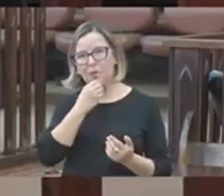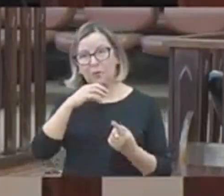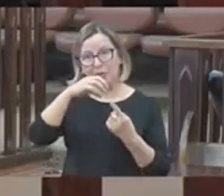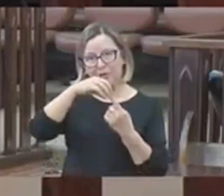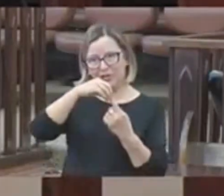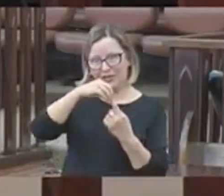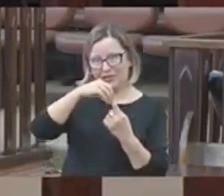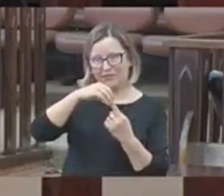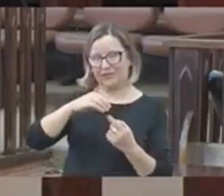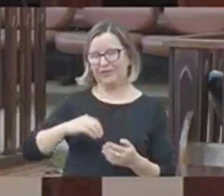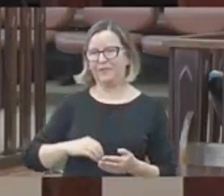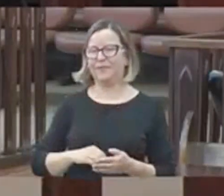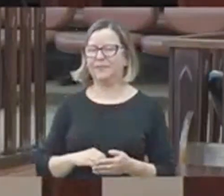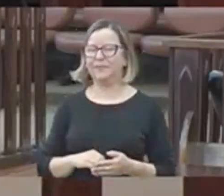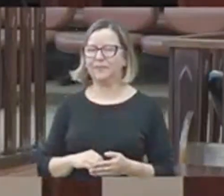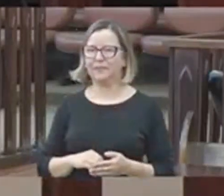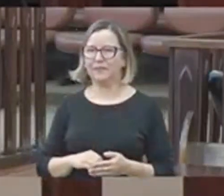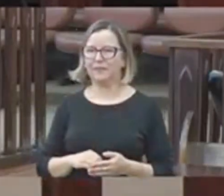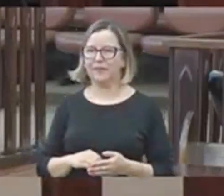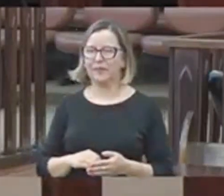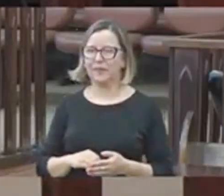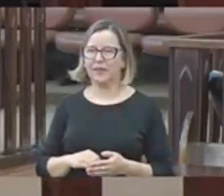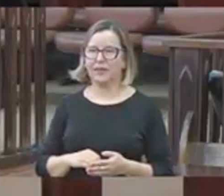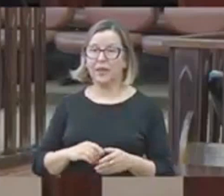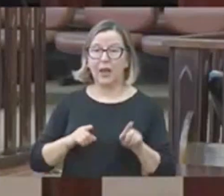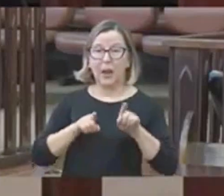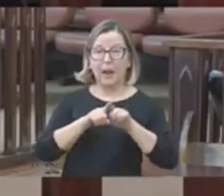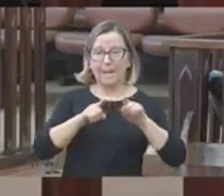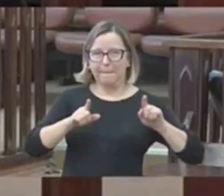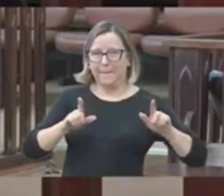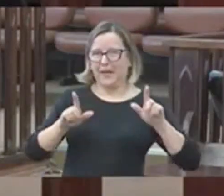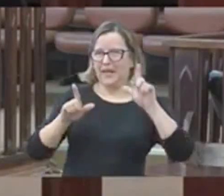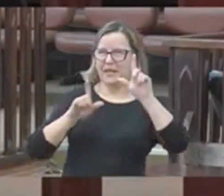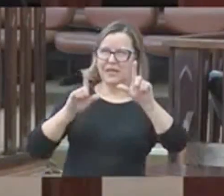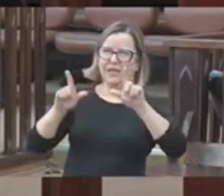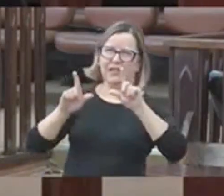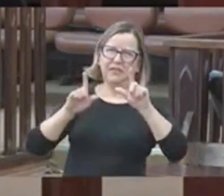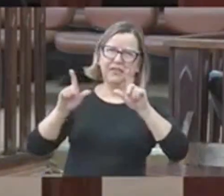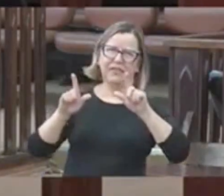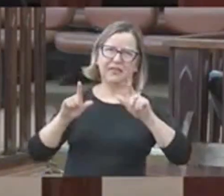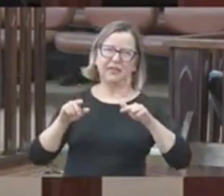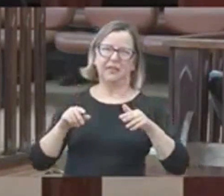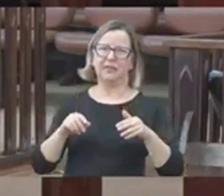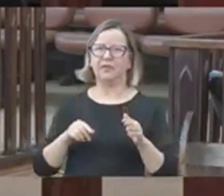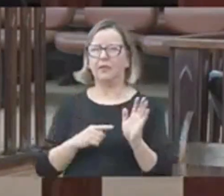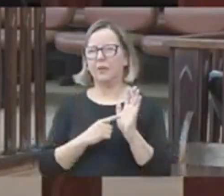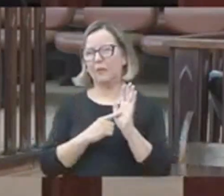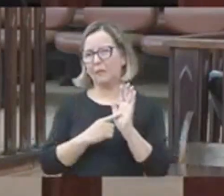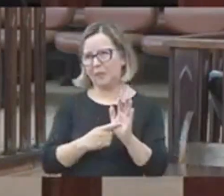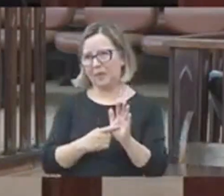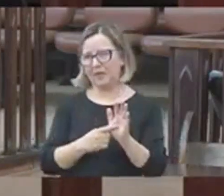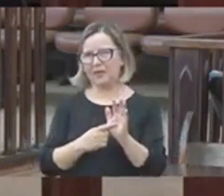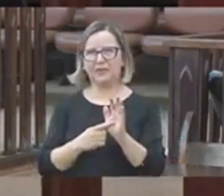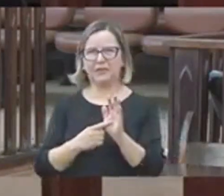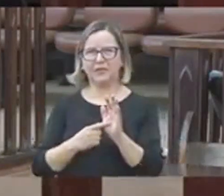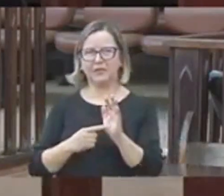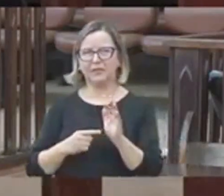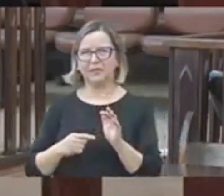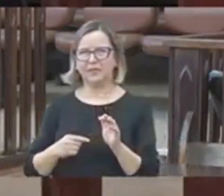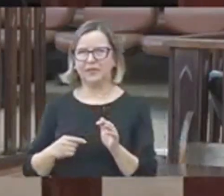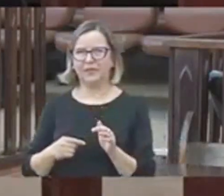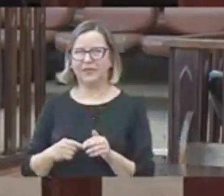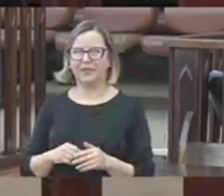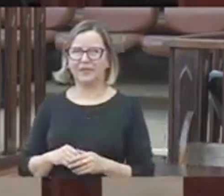nas discussões, nas mídias, de que a mulher é um sexo frágil, que o homem, que a mulher